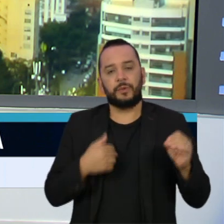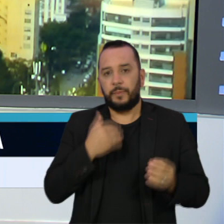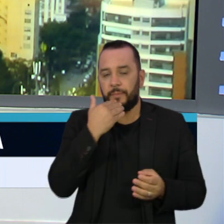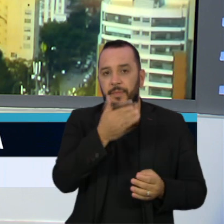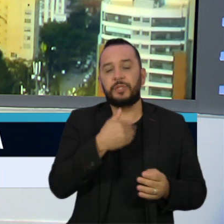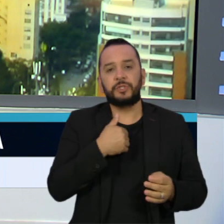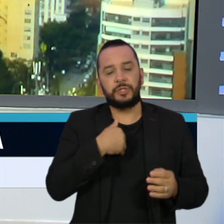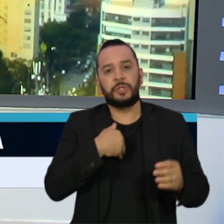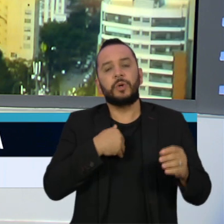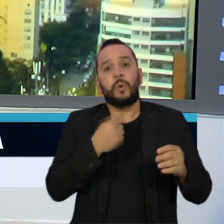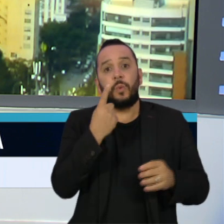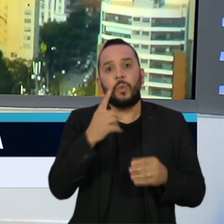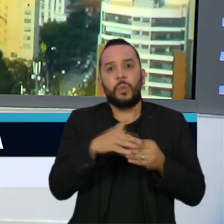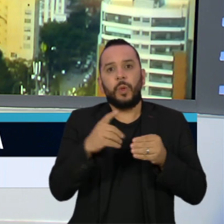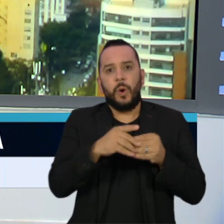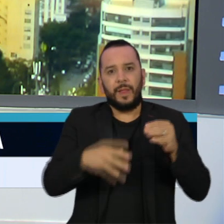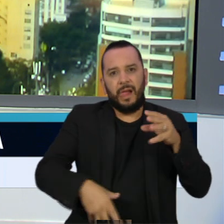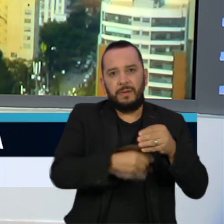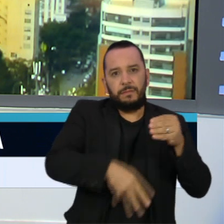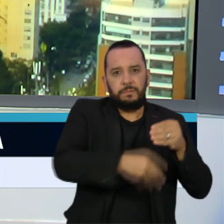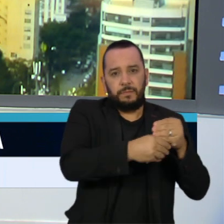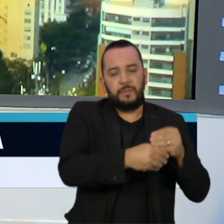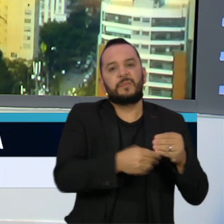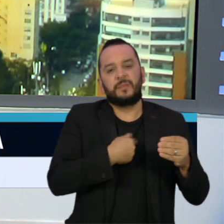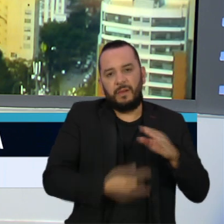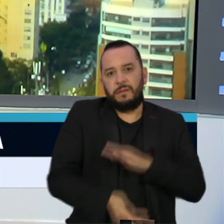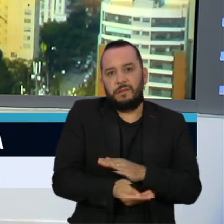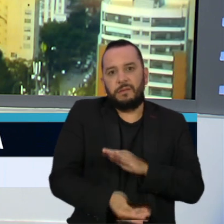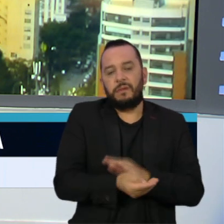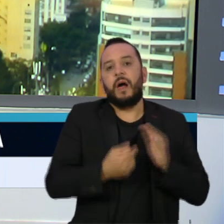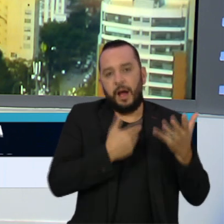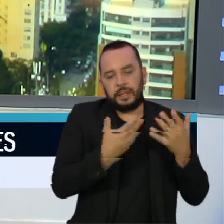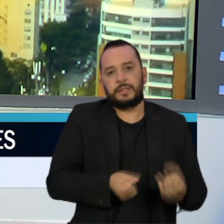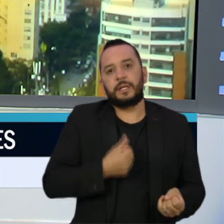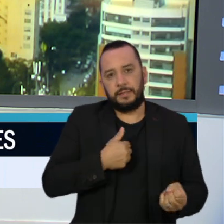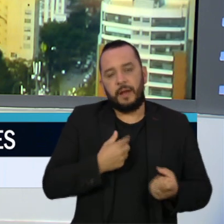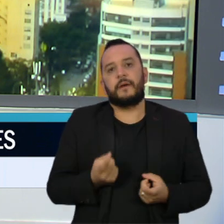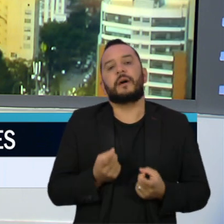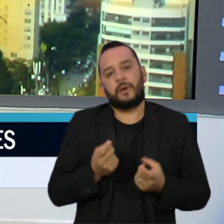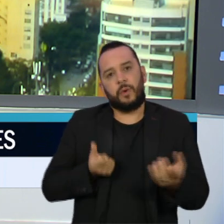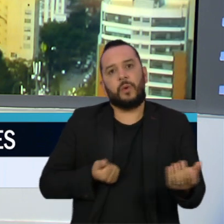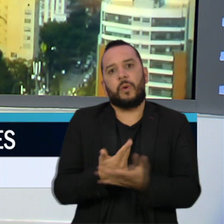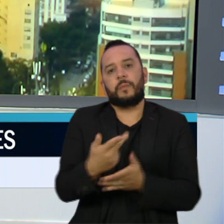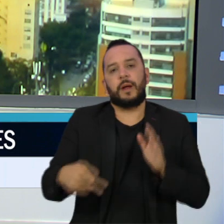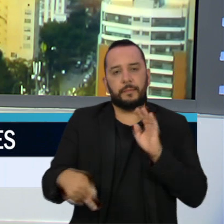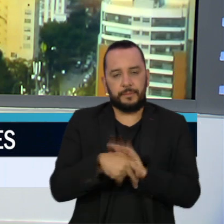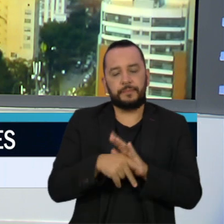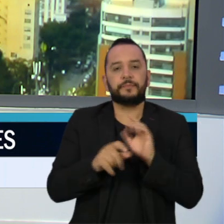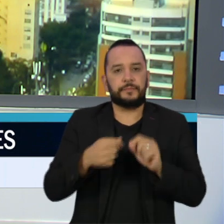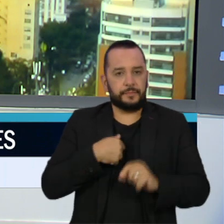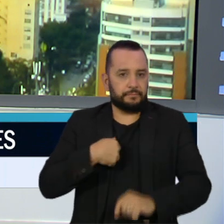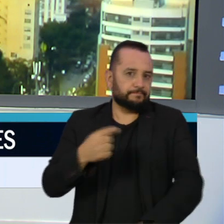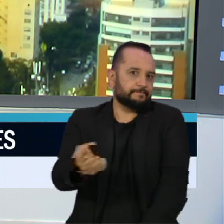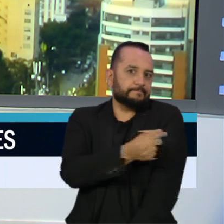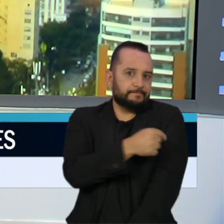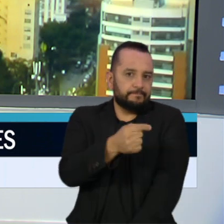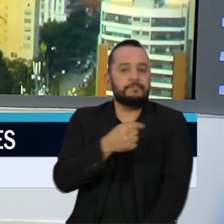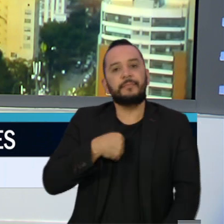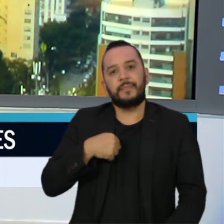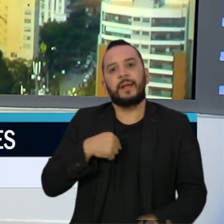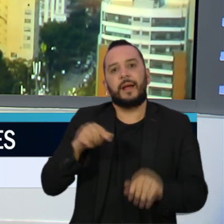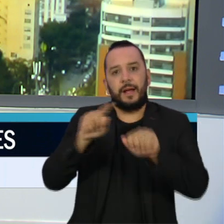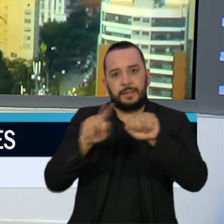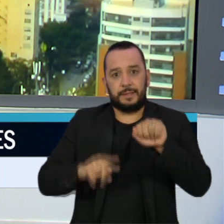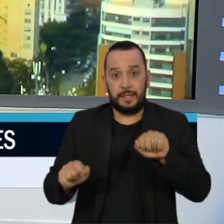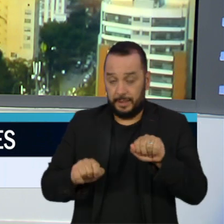dólar por dose para aceitar a venda de imunizantes da trazer Érica após a denúncia dias foi exonerado aos